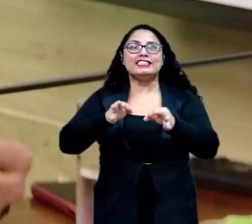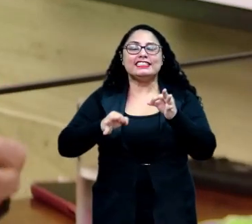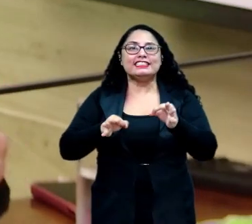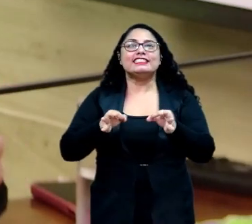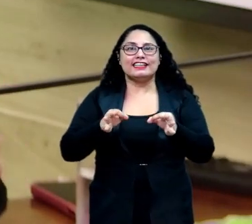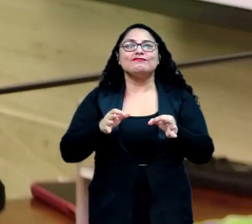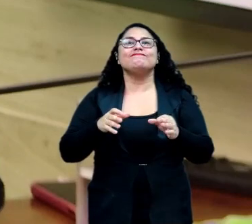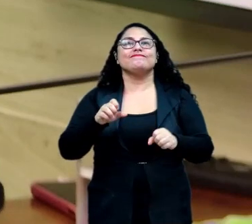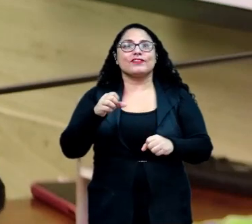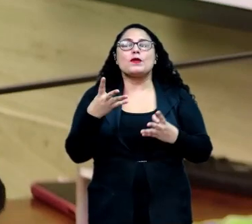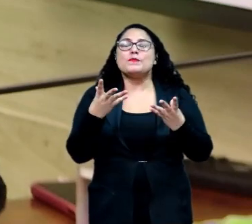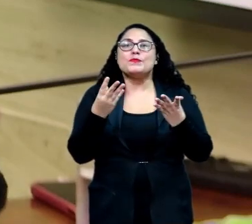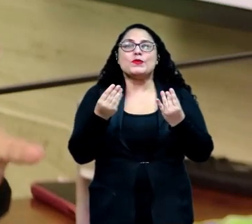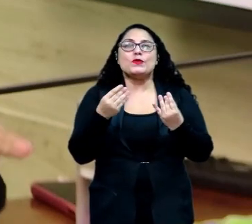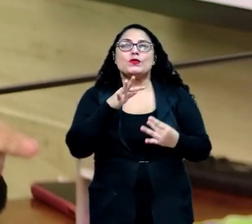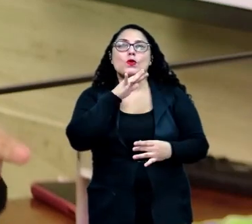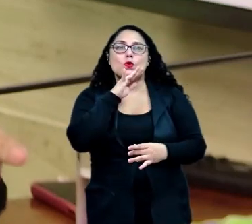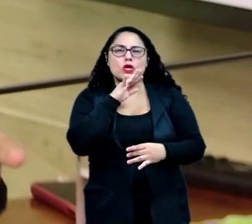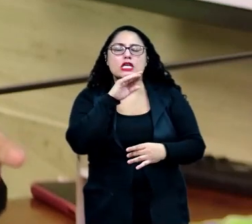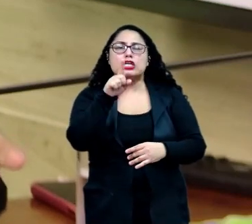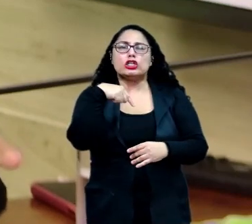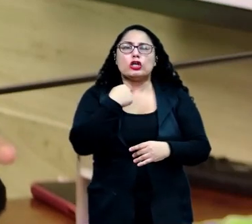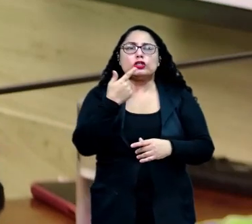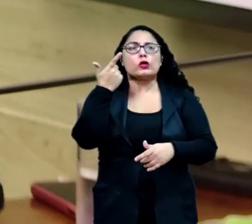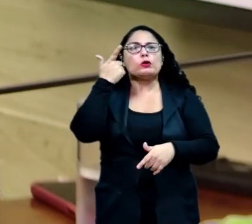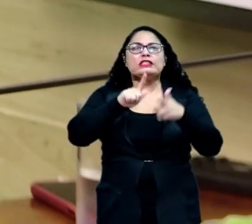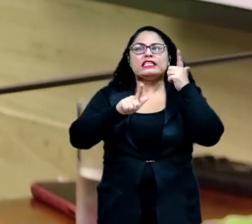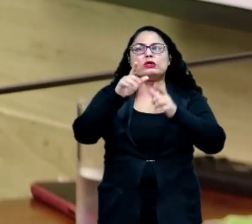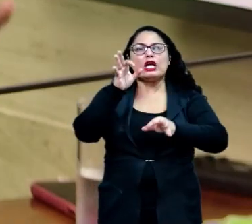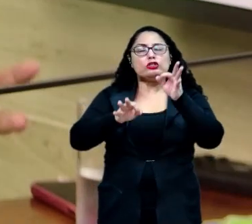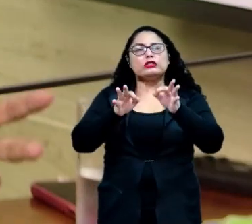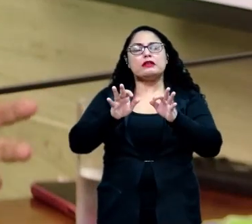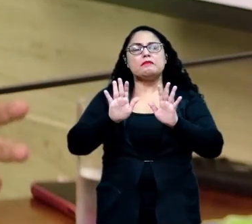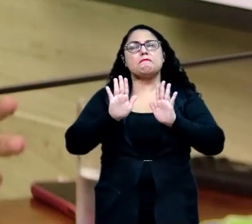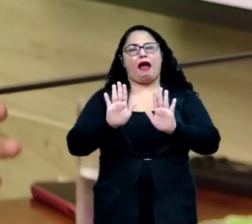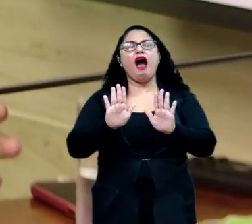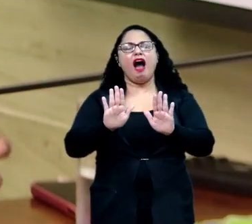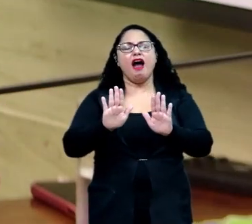muito, muito ruim que a gente tivesse conquistado na justiça, mas foi